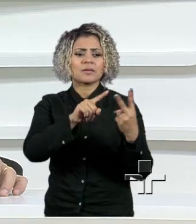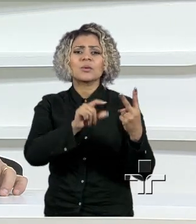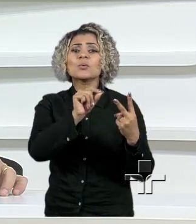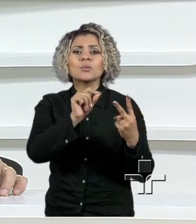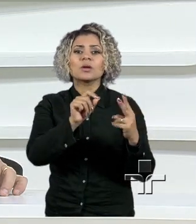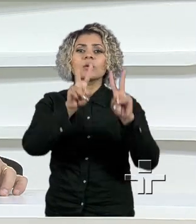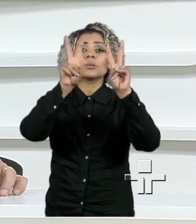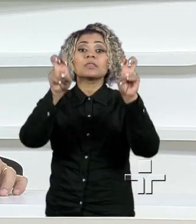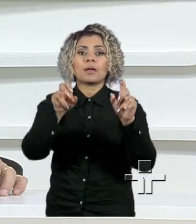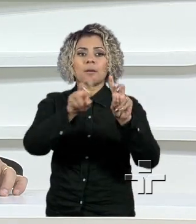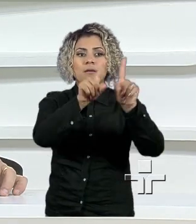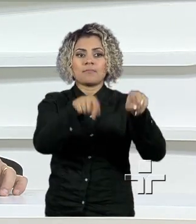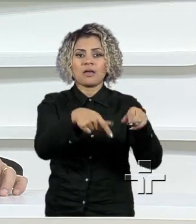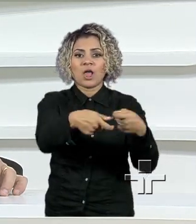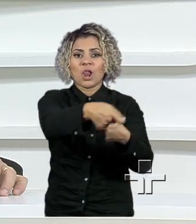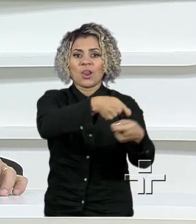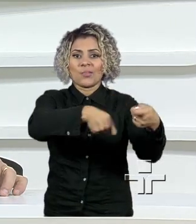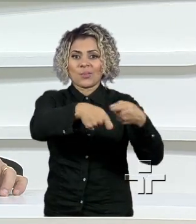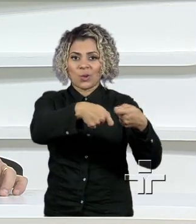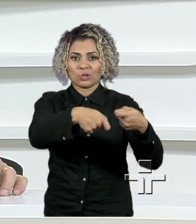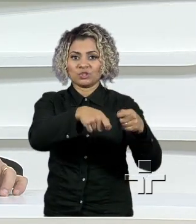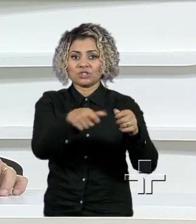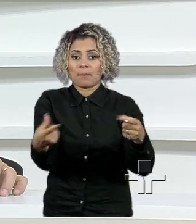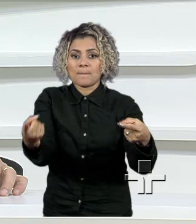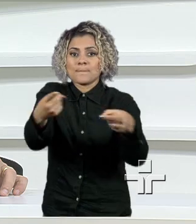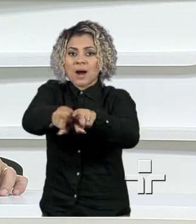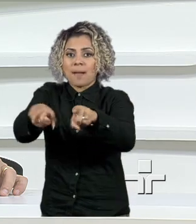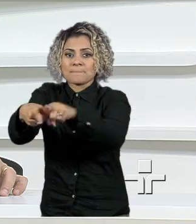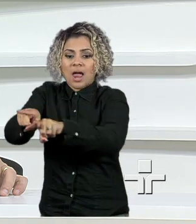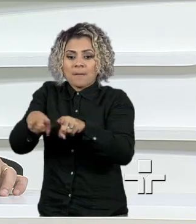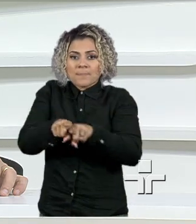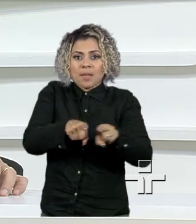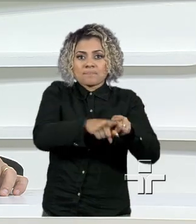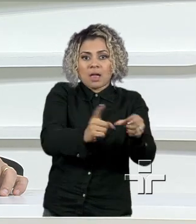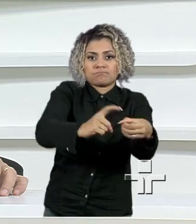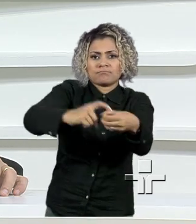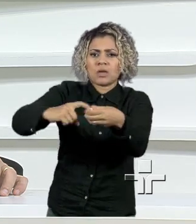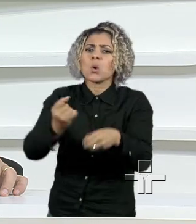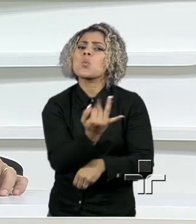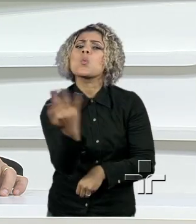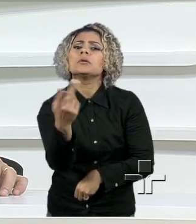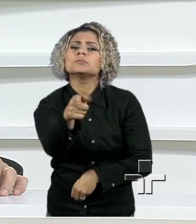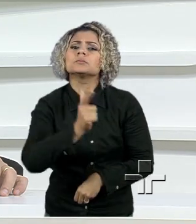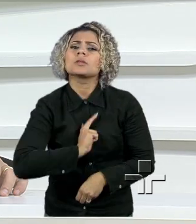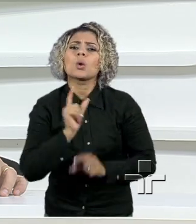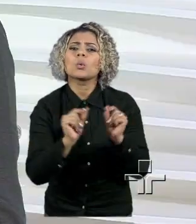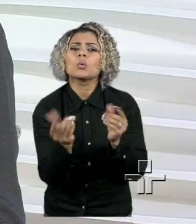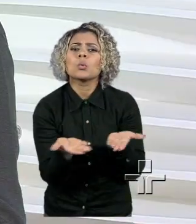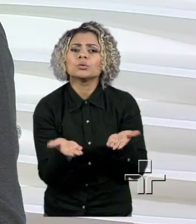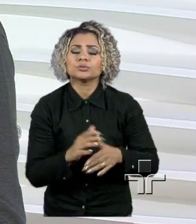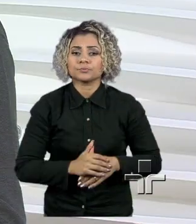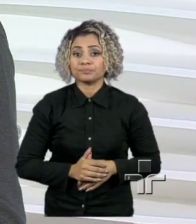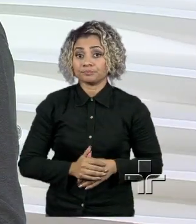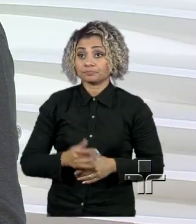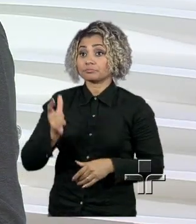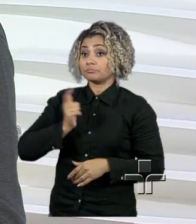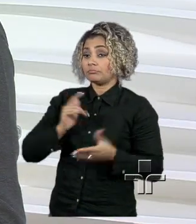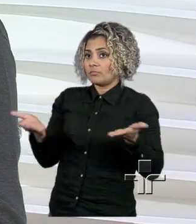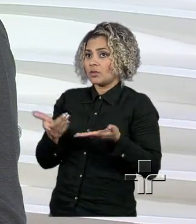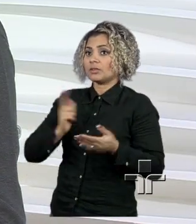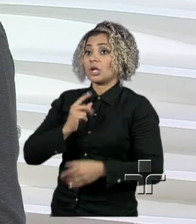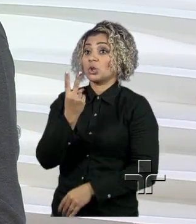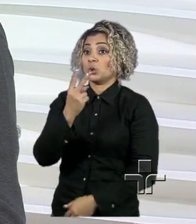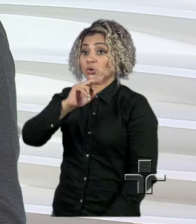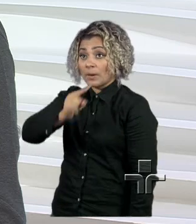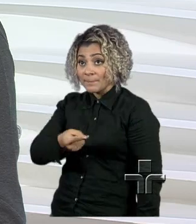questão das franquias. As franquias hoje, quantos franqueados vocês têm hoje? Hoje nós temos